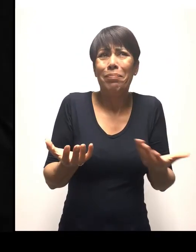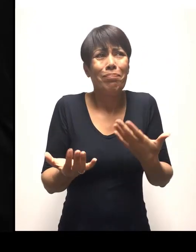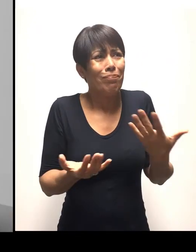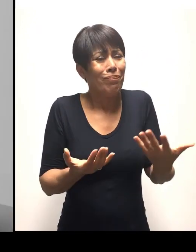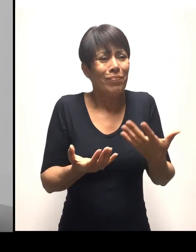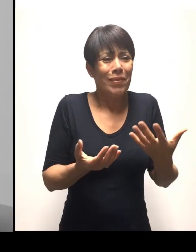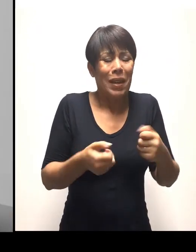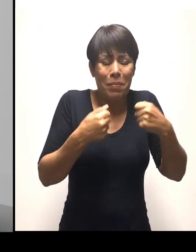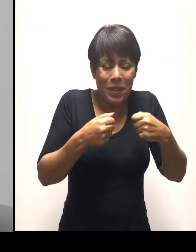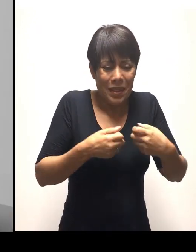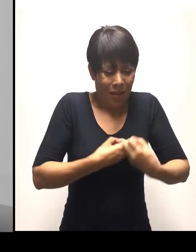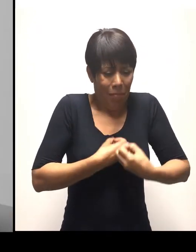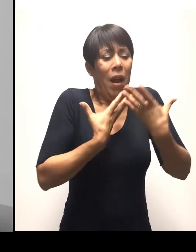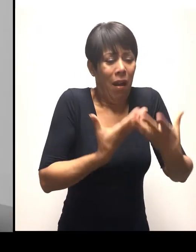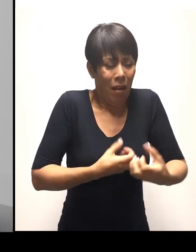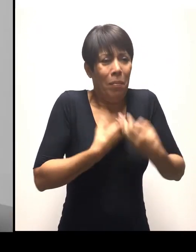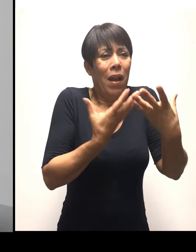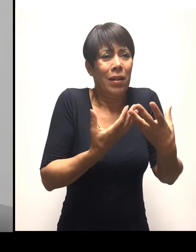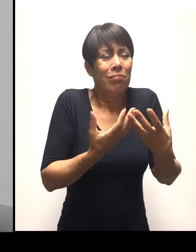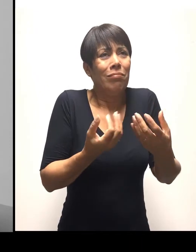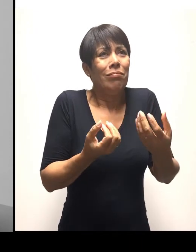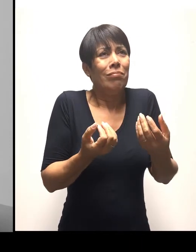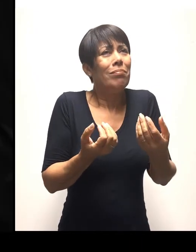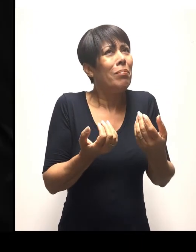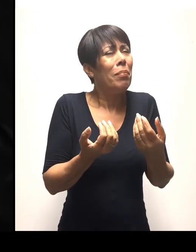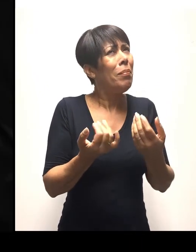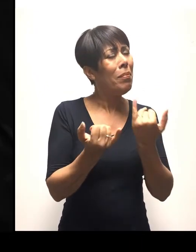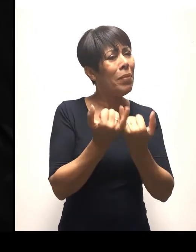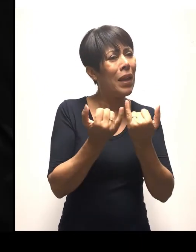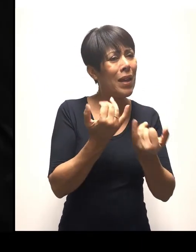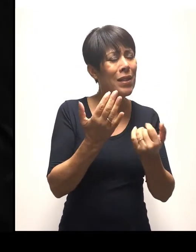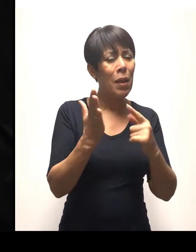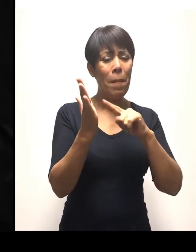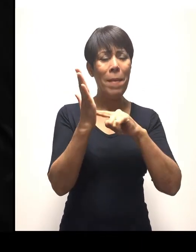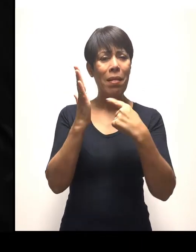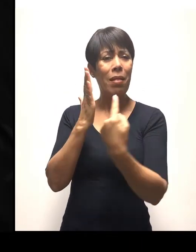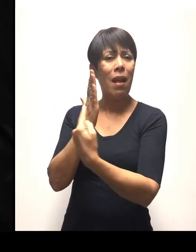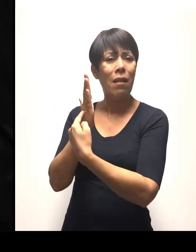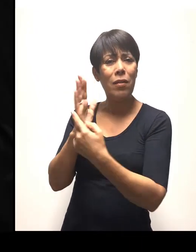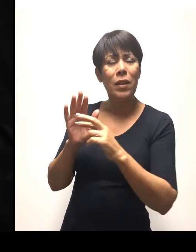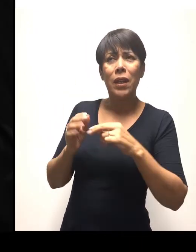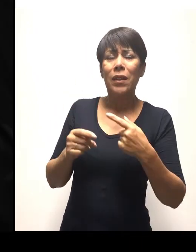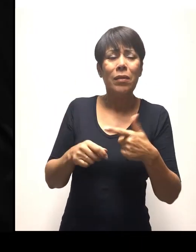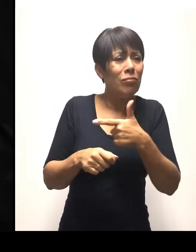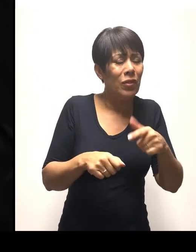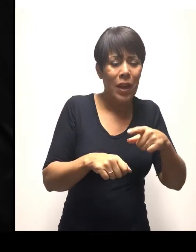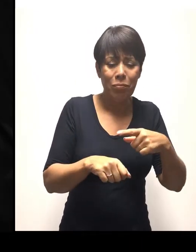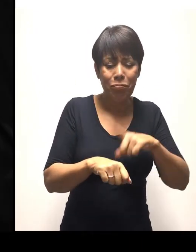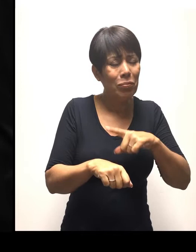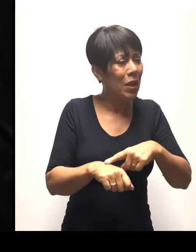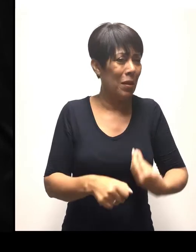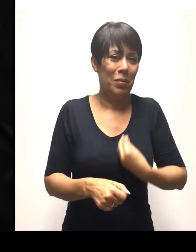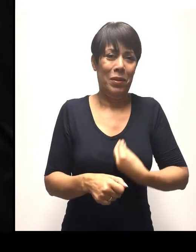alguma coisa que ficasse aqui, alguma coisa simbólica que ficou aqui e que essas mulheres não tiveram tempo de